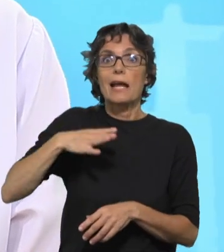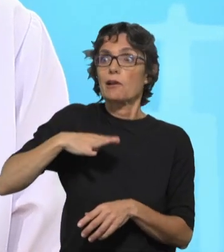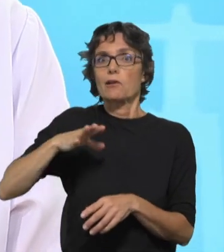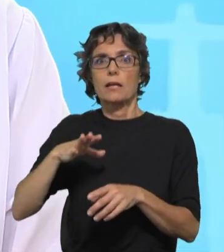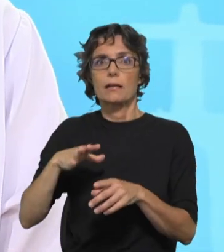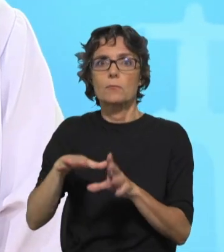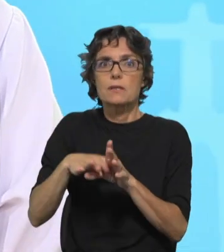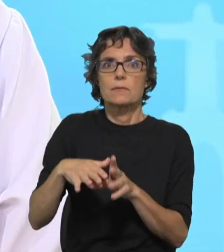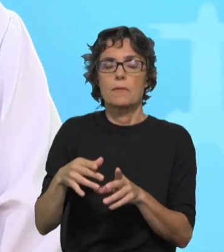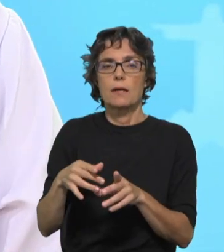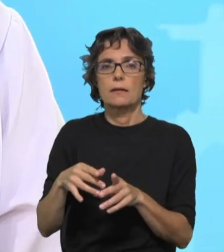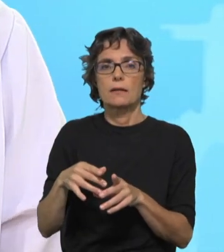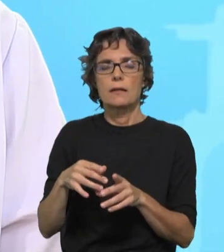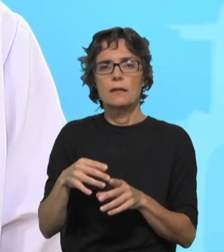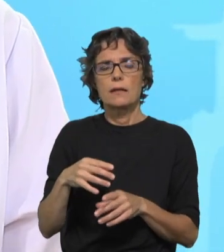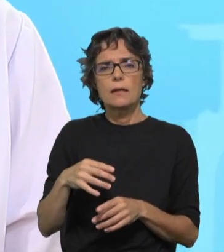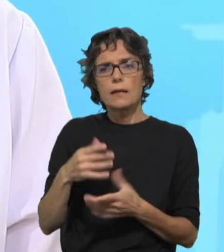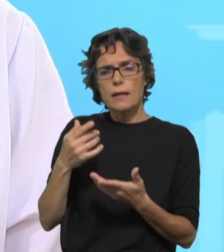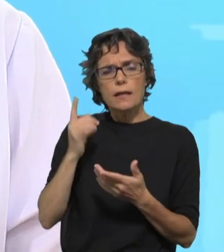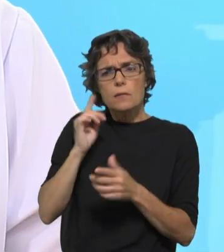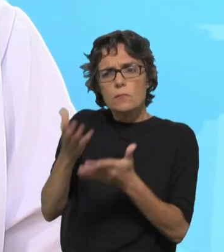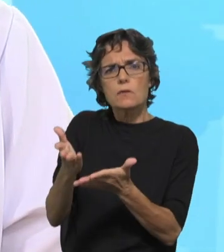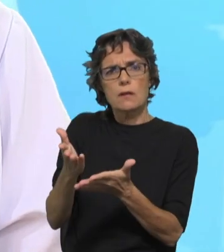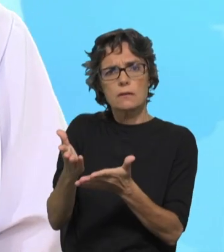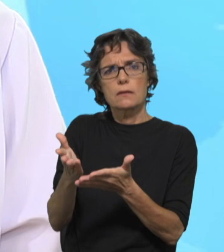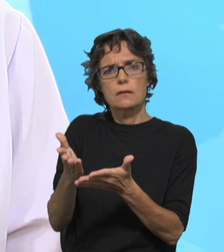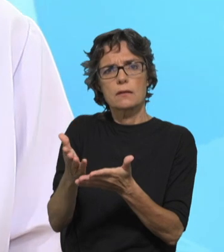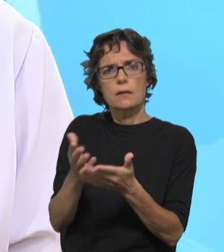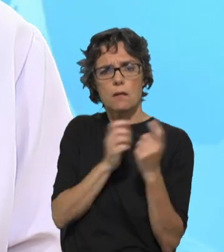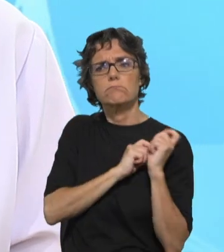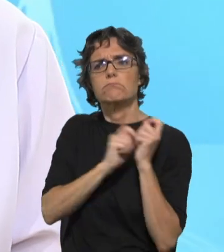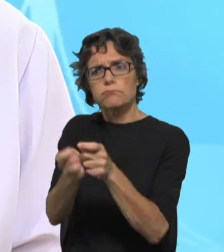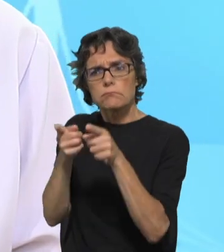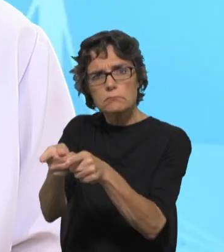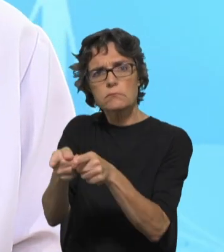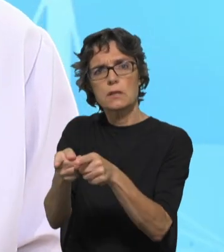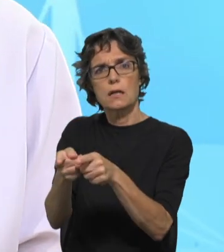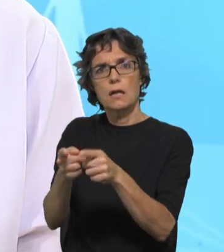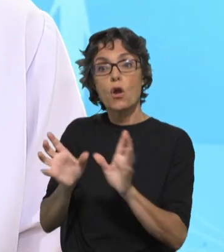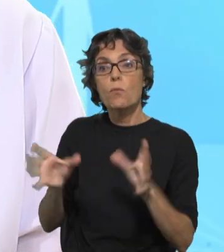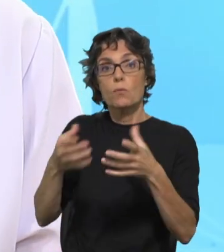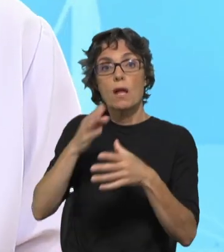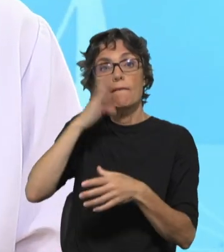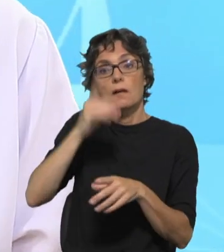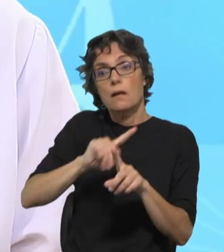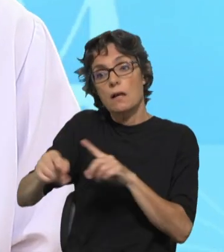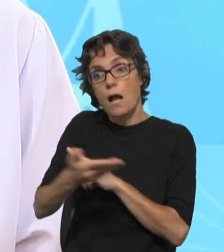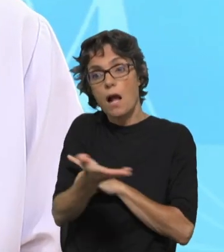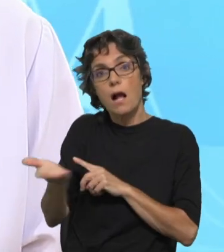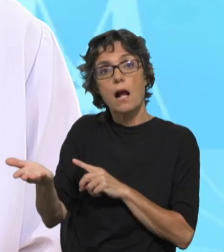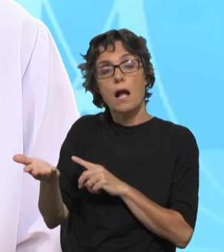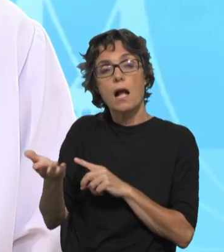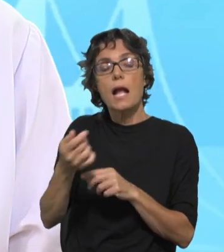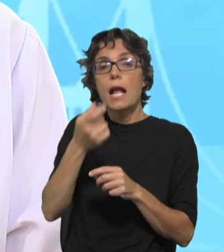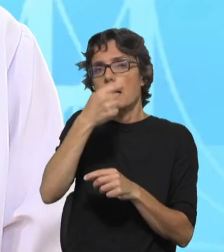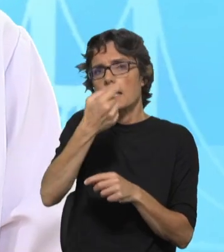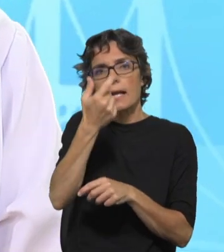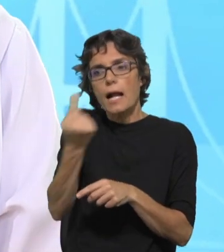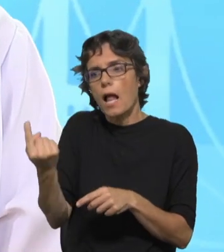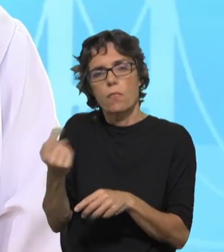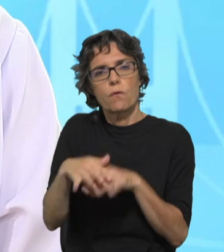dúvida. Sim. Com pessoas que de facto precisam muito da proteção. E gostava ainda de vos perguntar, após esta experiência toda de